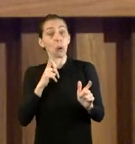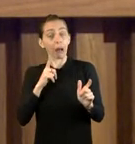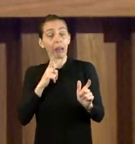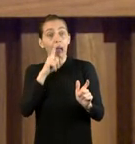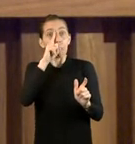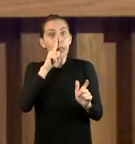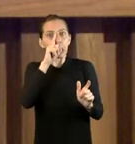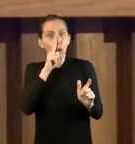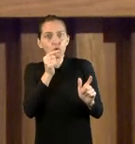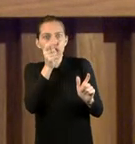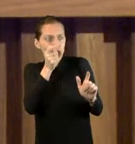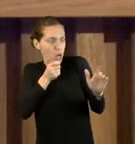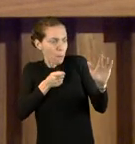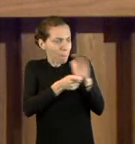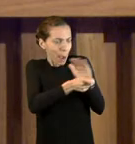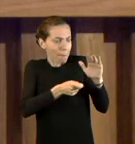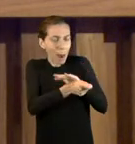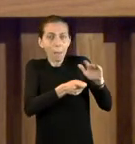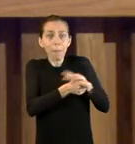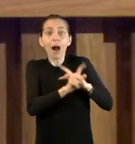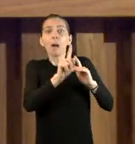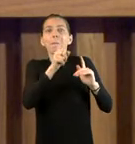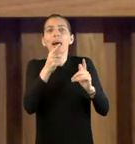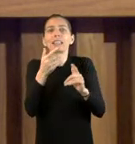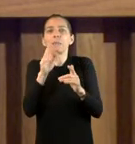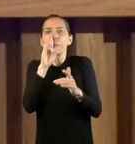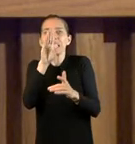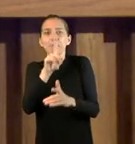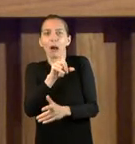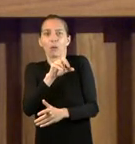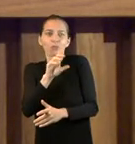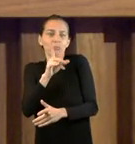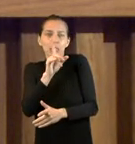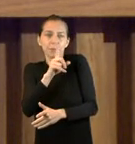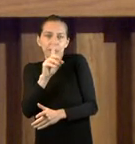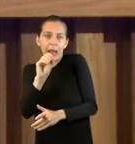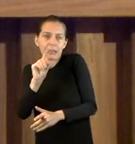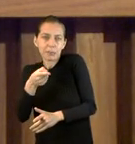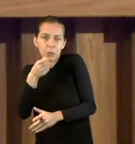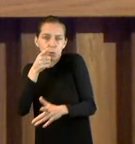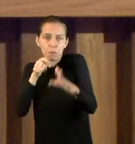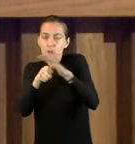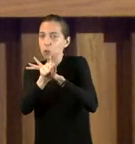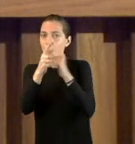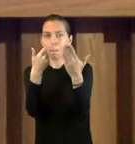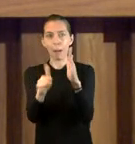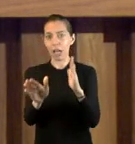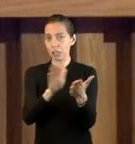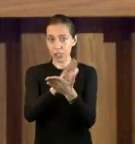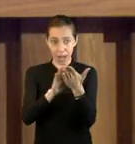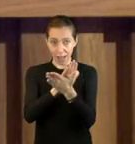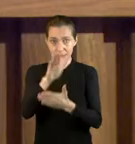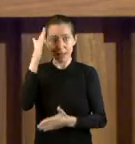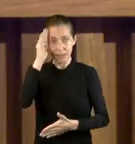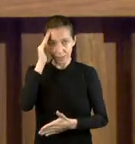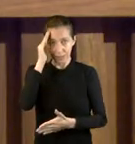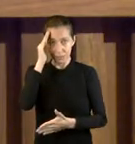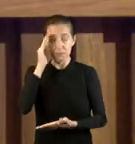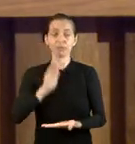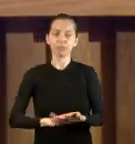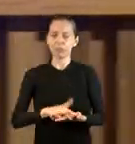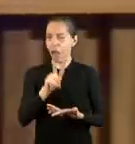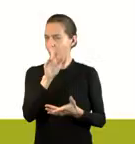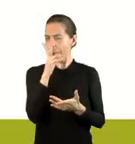corra o risco de perder o capital investido, inicial investido. Tá? Então, é basicamente isso.